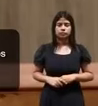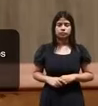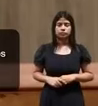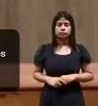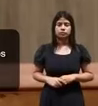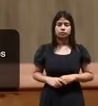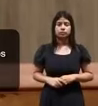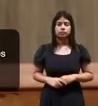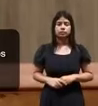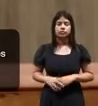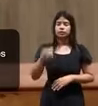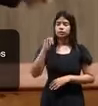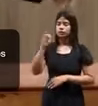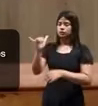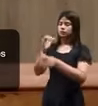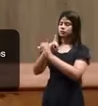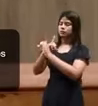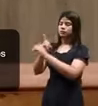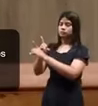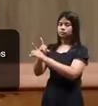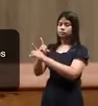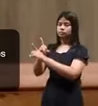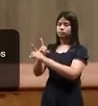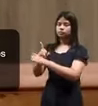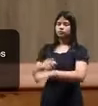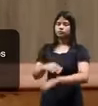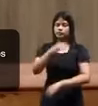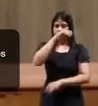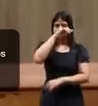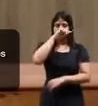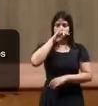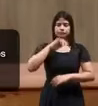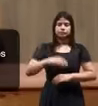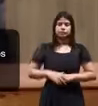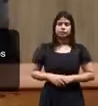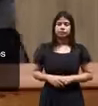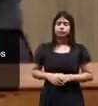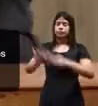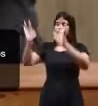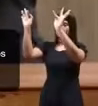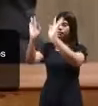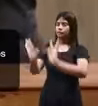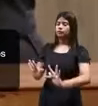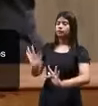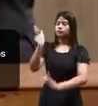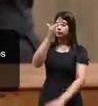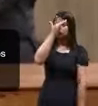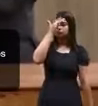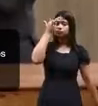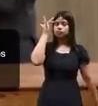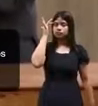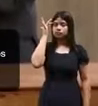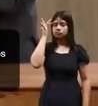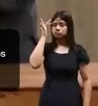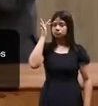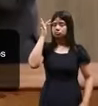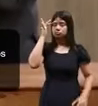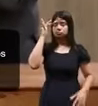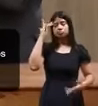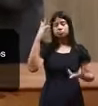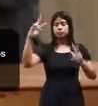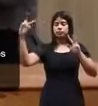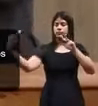discípulos, disse-lhes em particular. Ele volta para os seus discípulos e diz em particular: bem-aventurados os olhos que veem o que vós